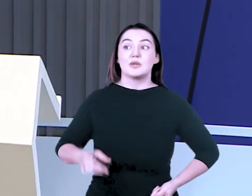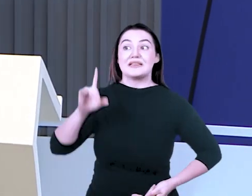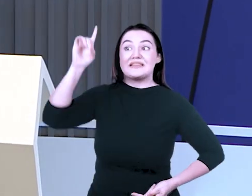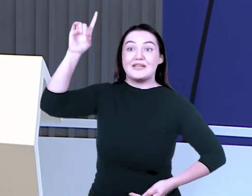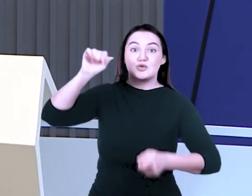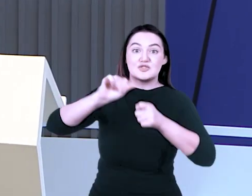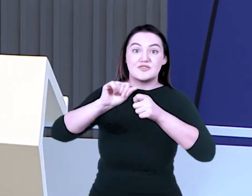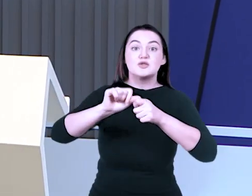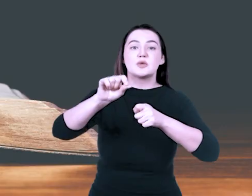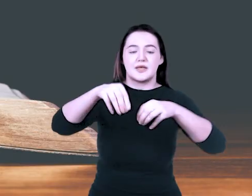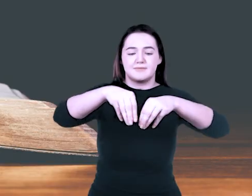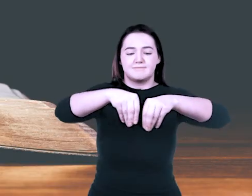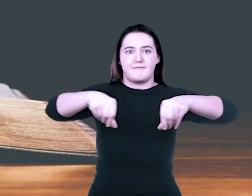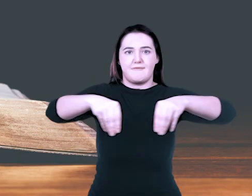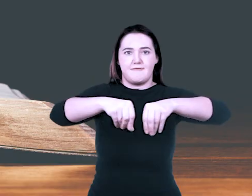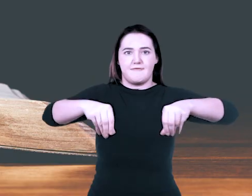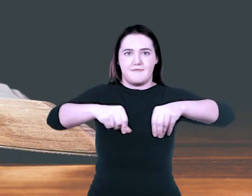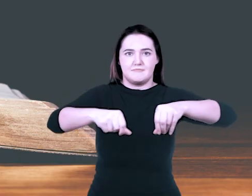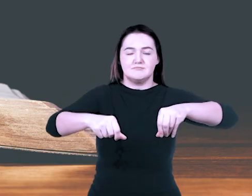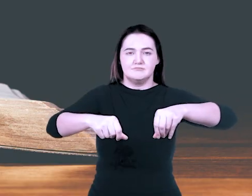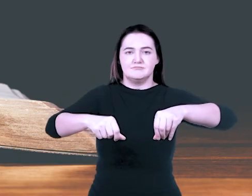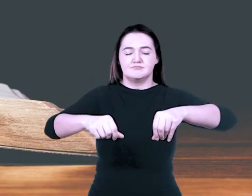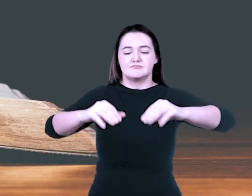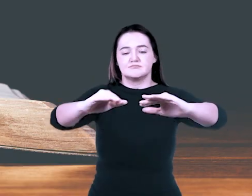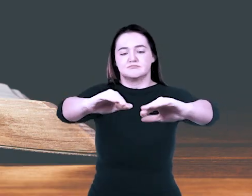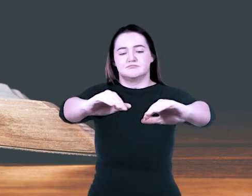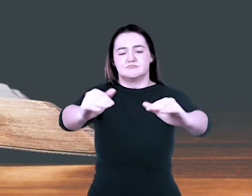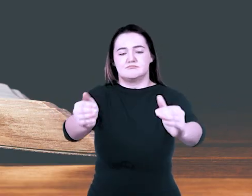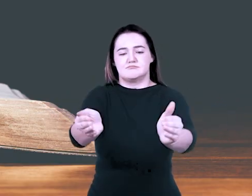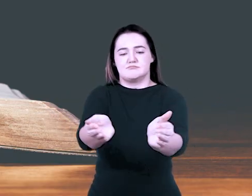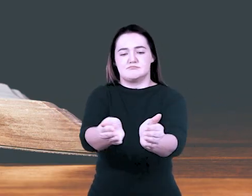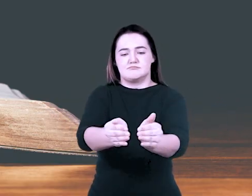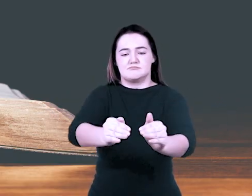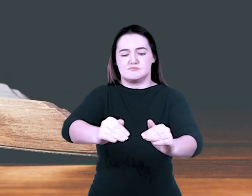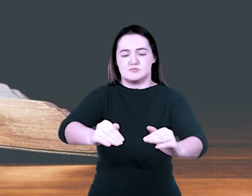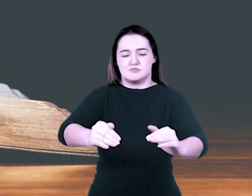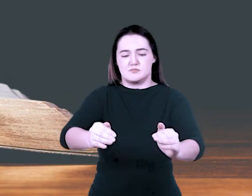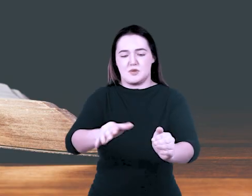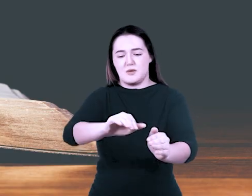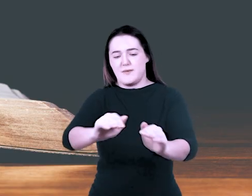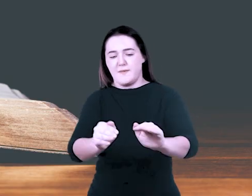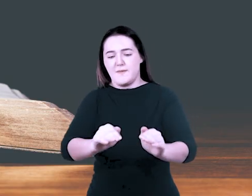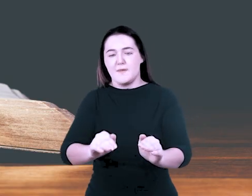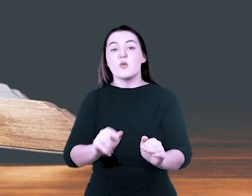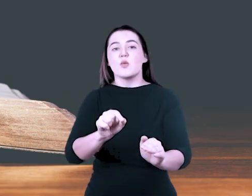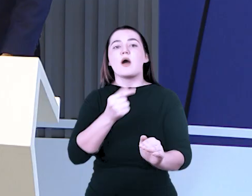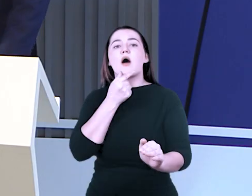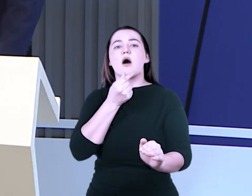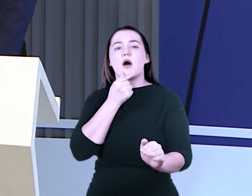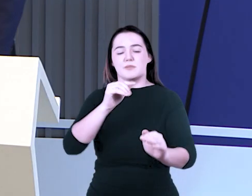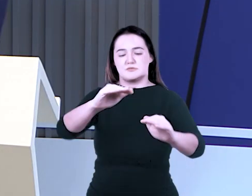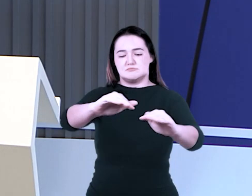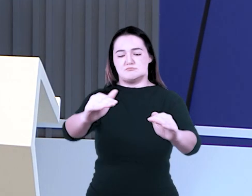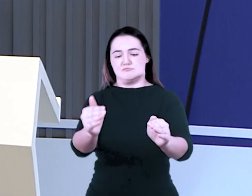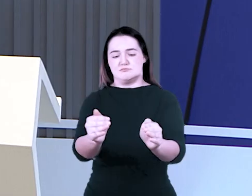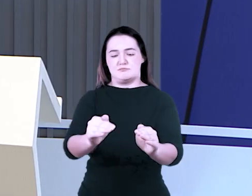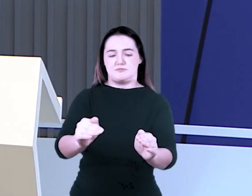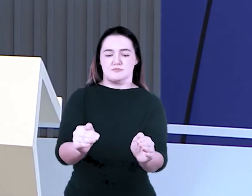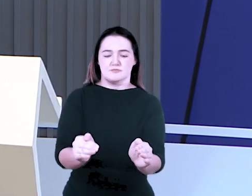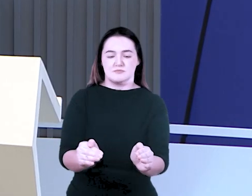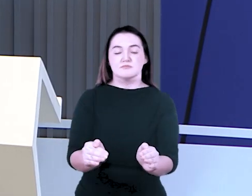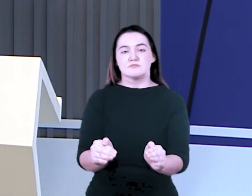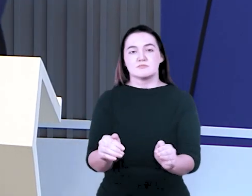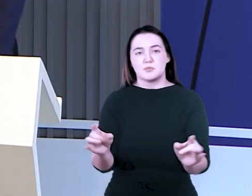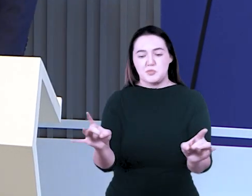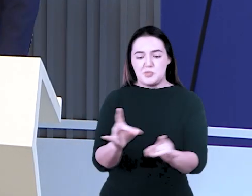do pó da terra. E então Deus deu o fôlego de vida. E o pó